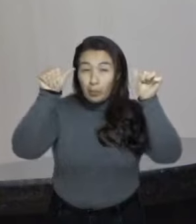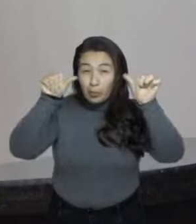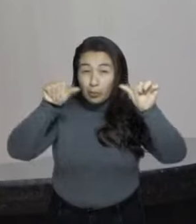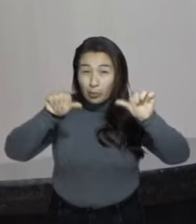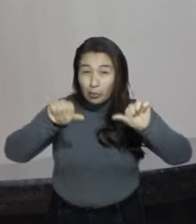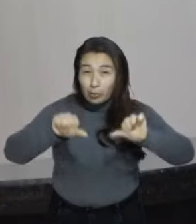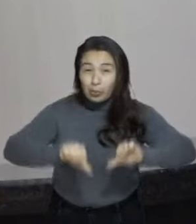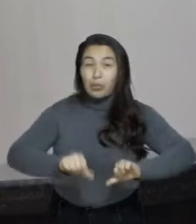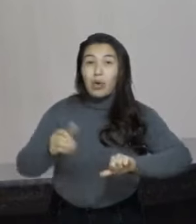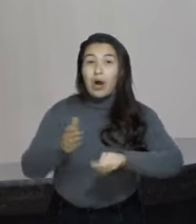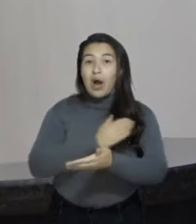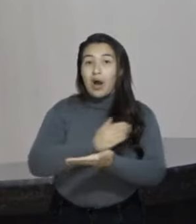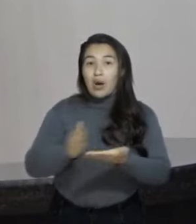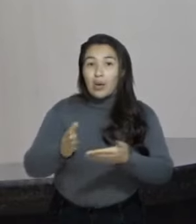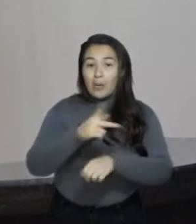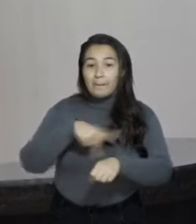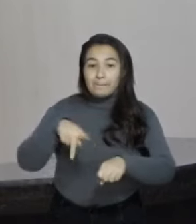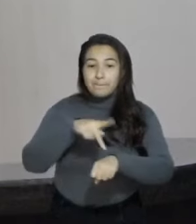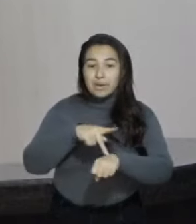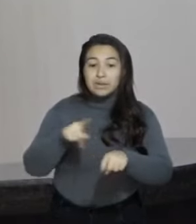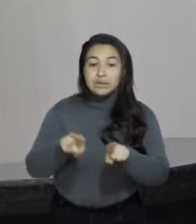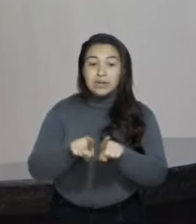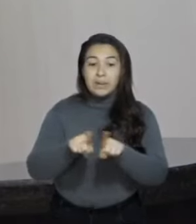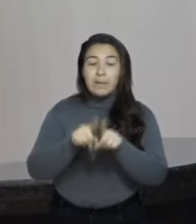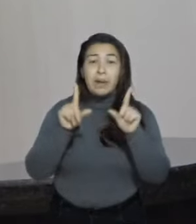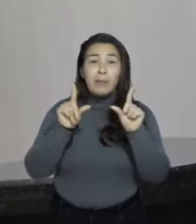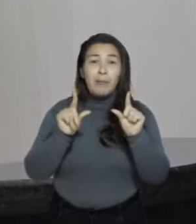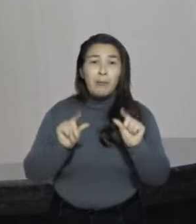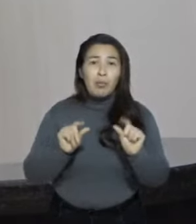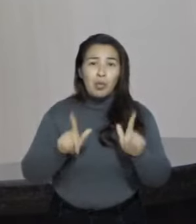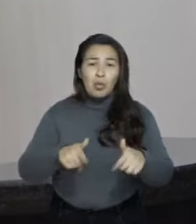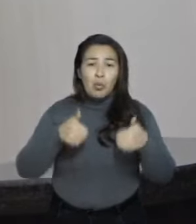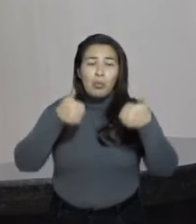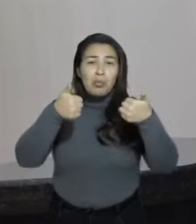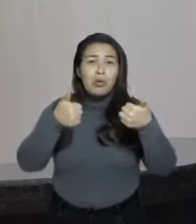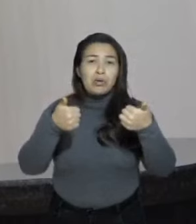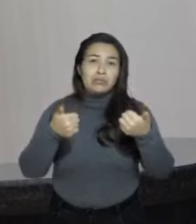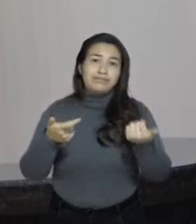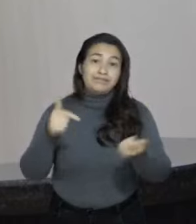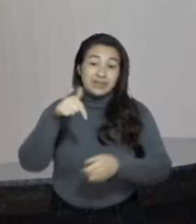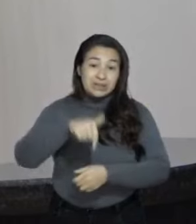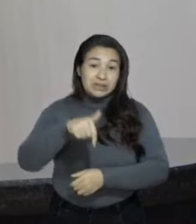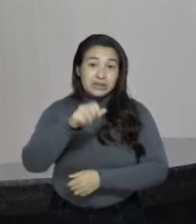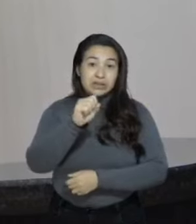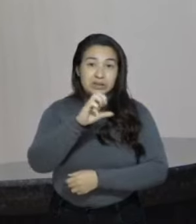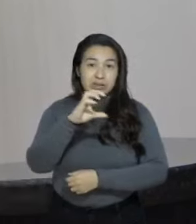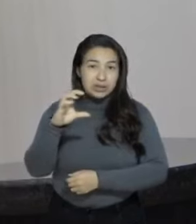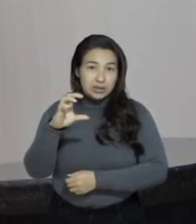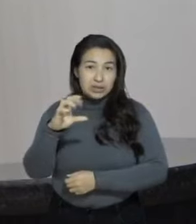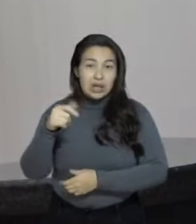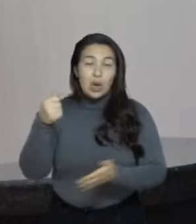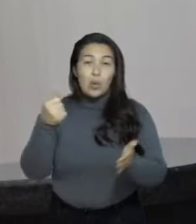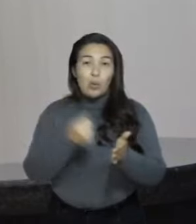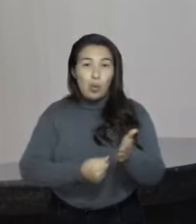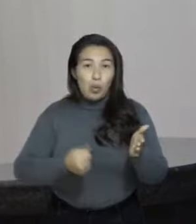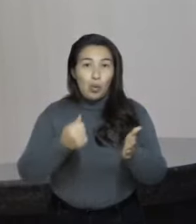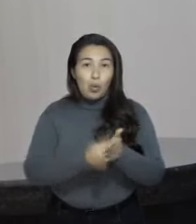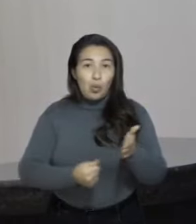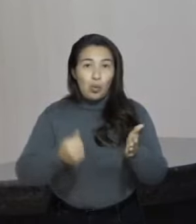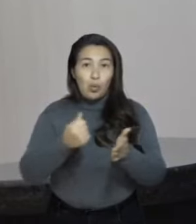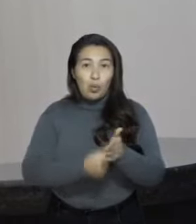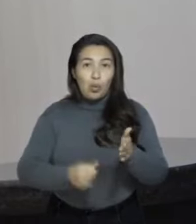e pouca melhora em outros aqui em Santa Catarina nós estamos lutando com